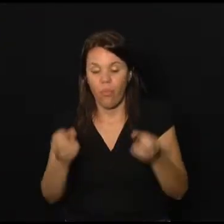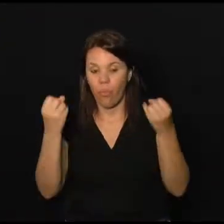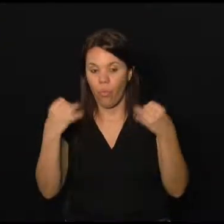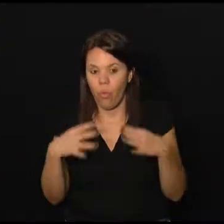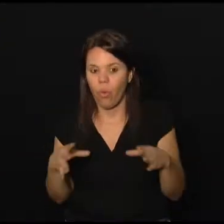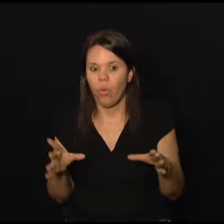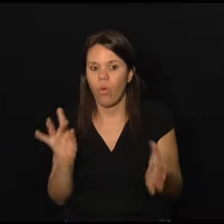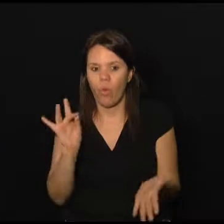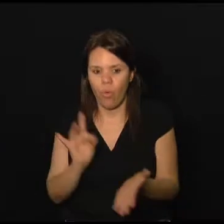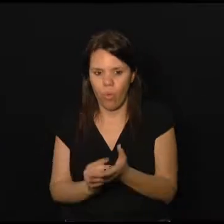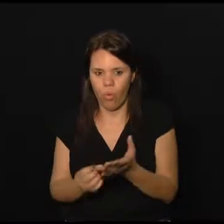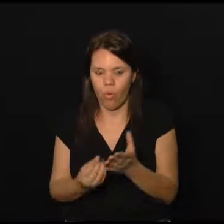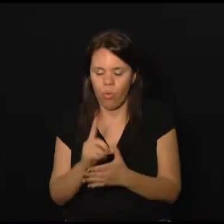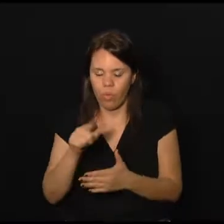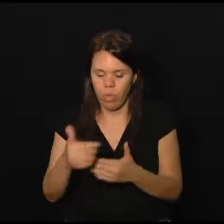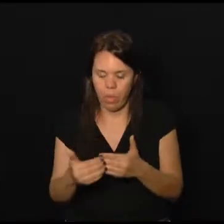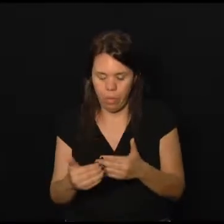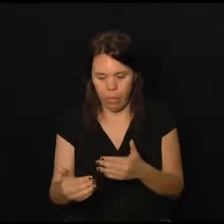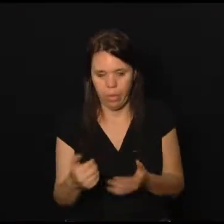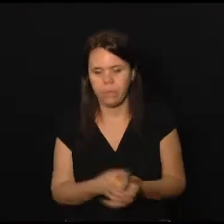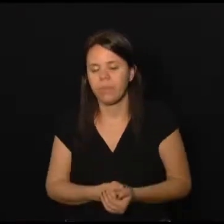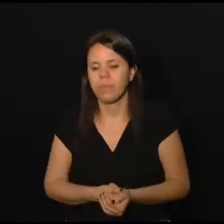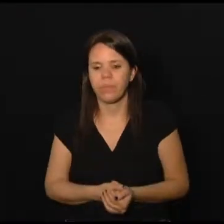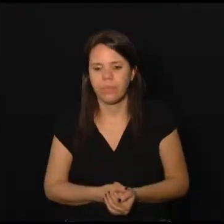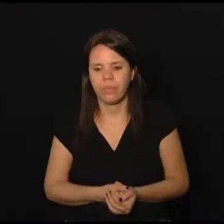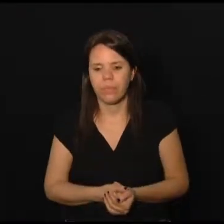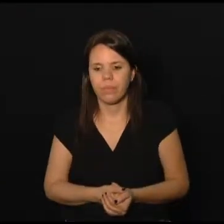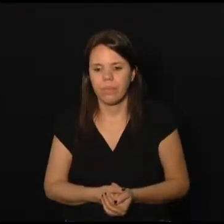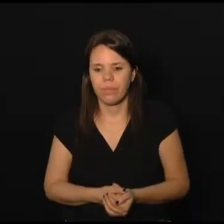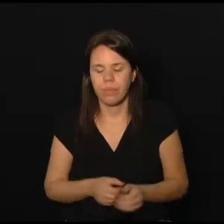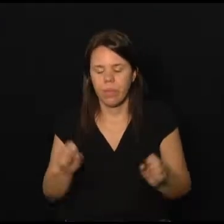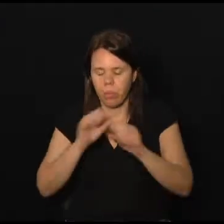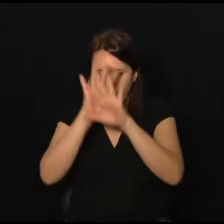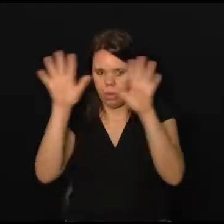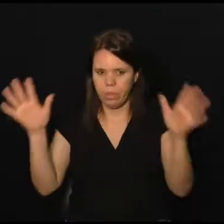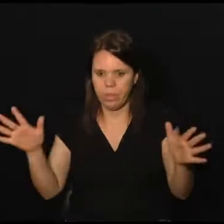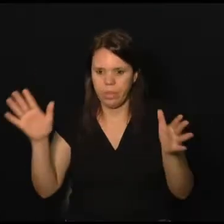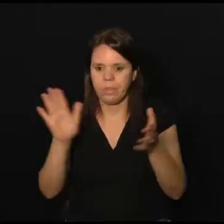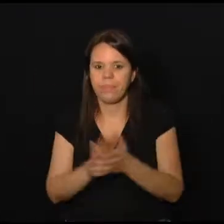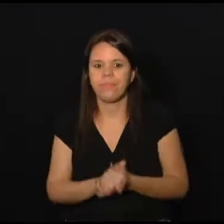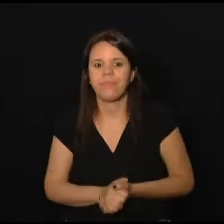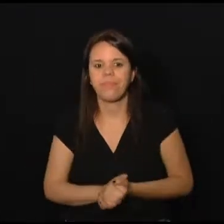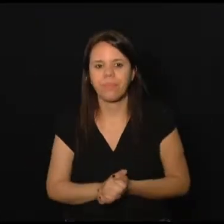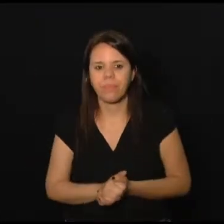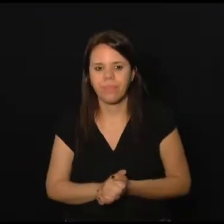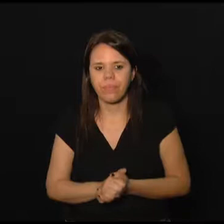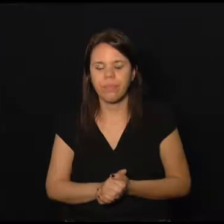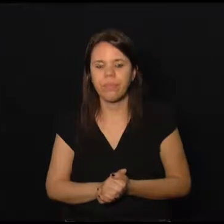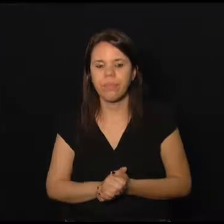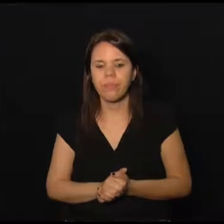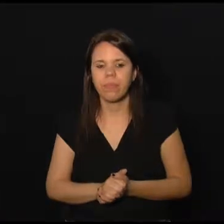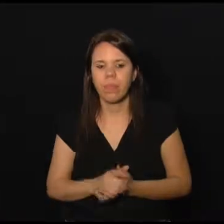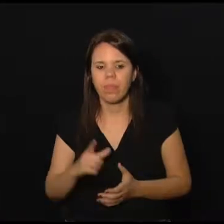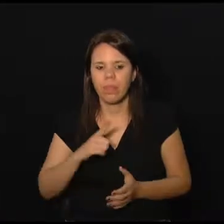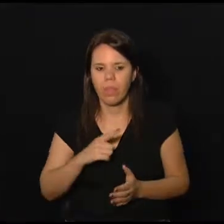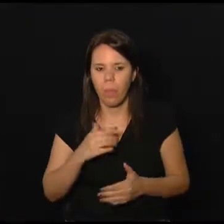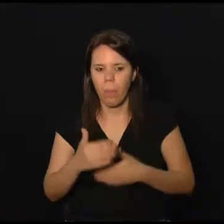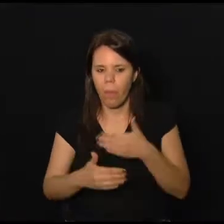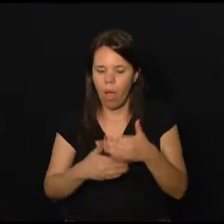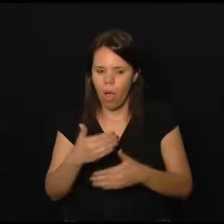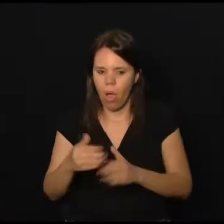mais efetiva, um pouquinho para frente, para ficar mais claro, né, e ter uma ordem aqui